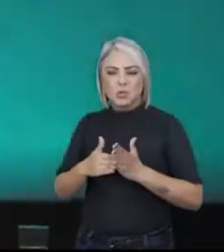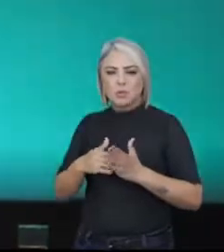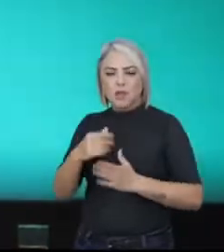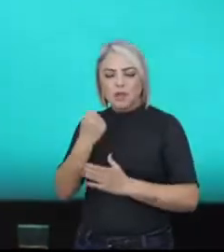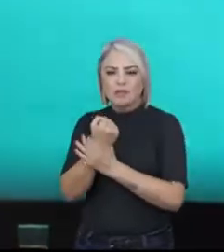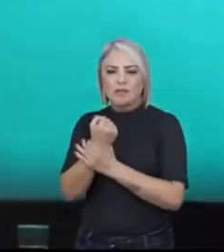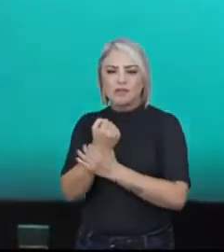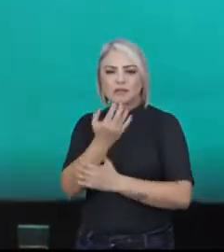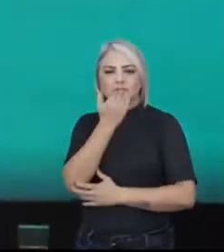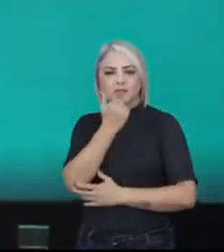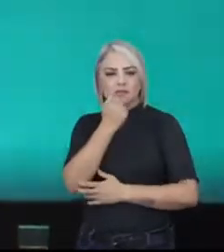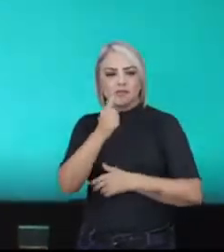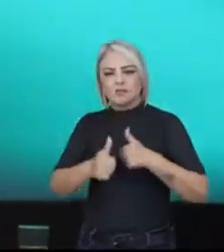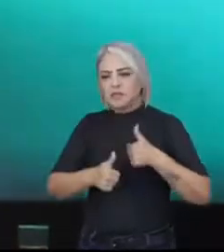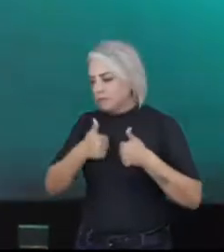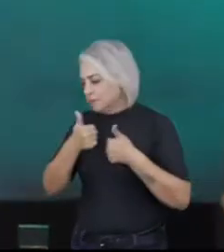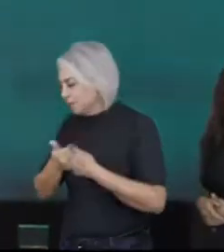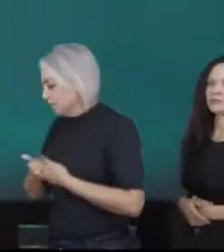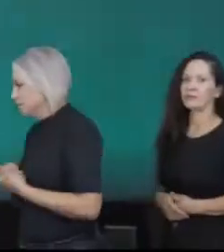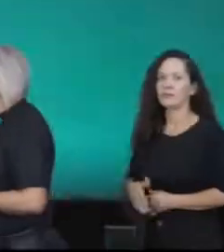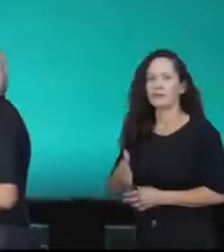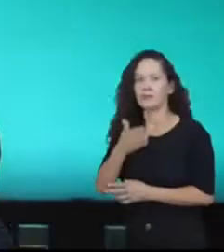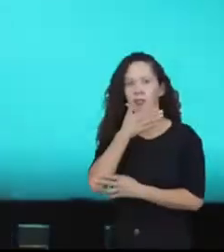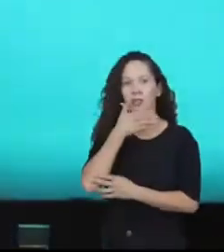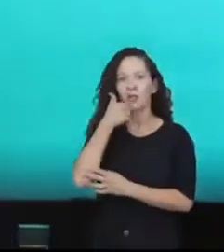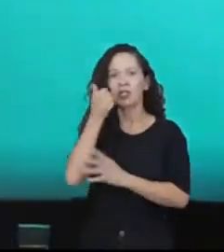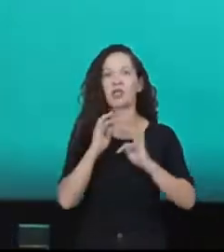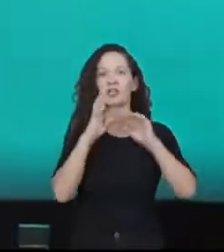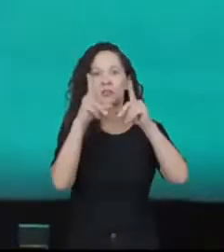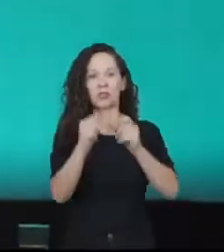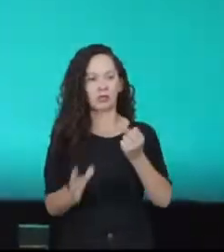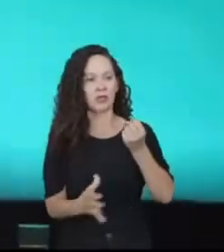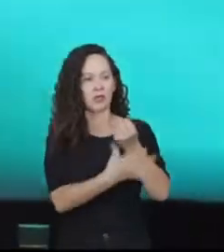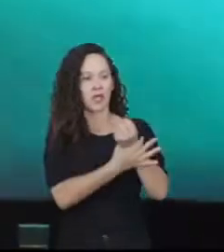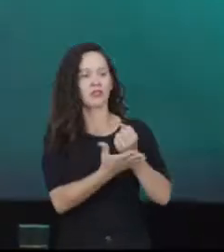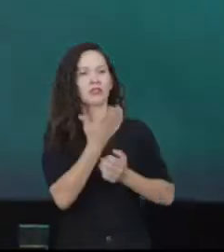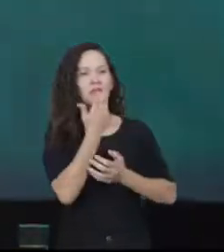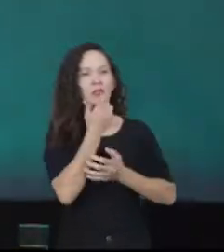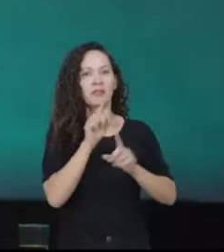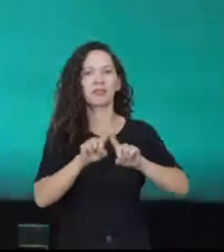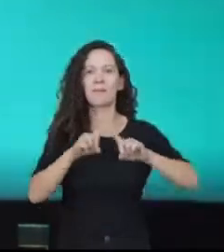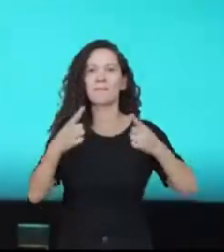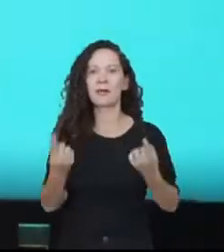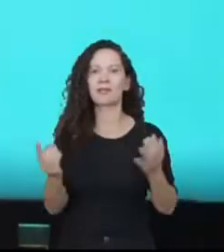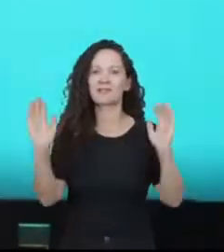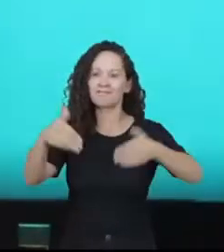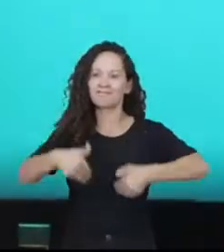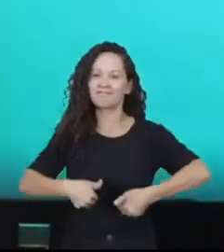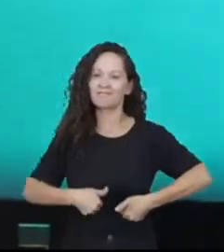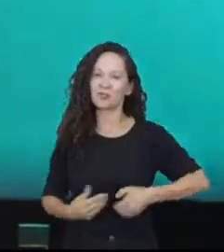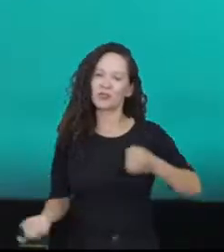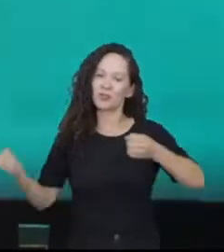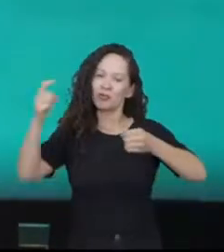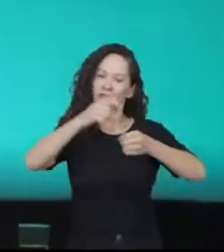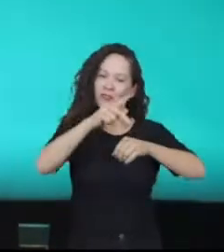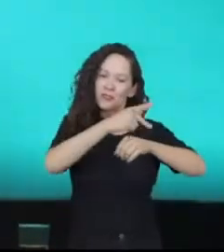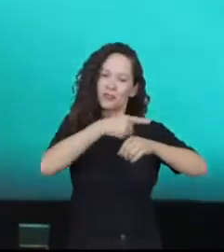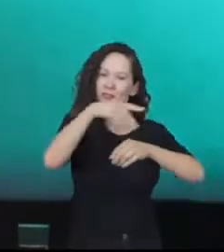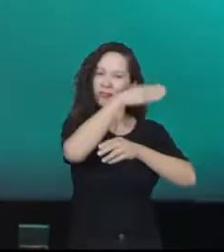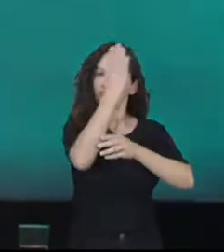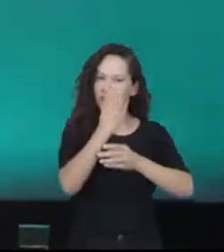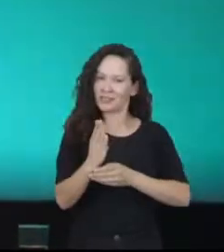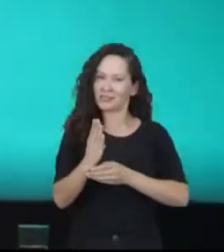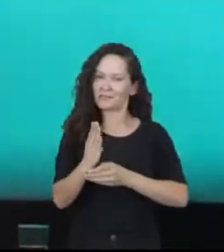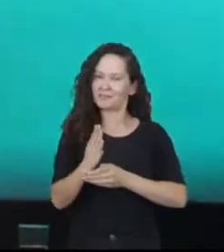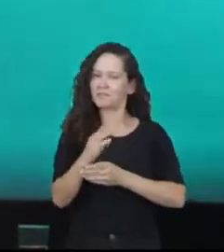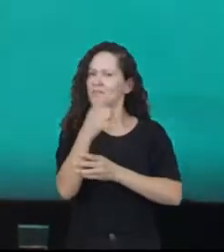de qualidade para todos. No entanto, a fome voltou ao nosso país. Não haverá